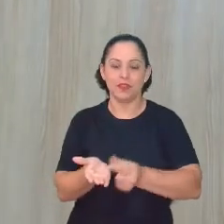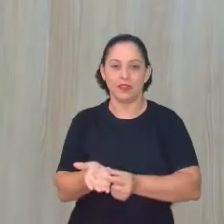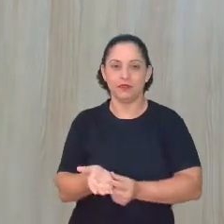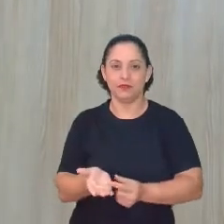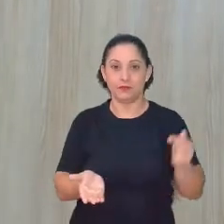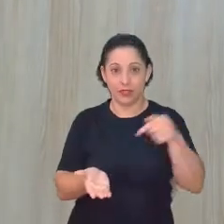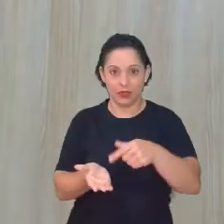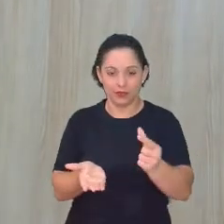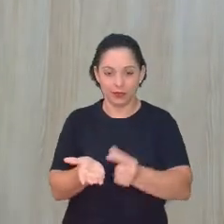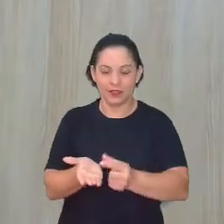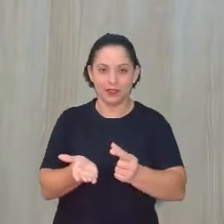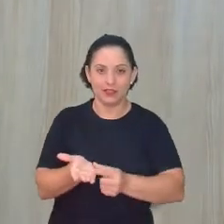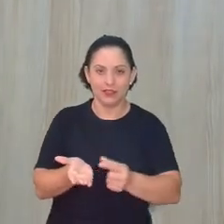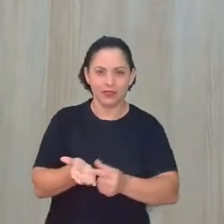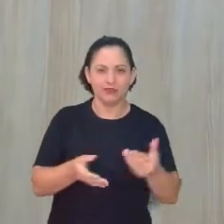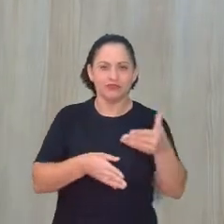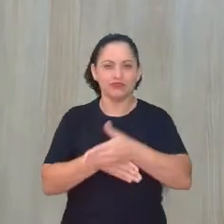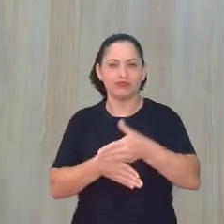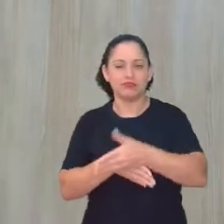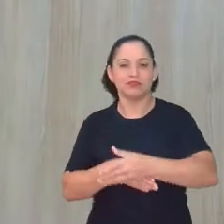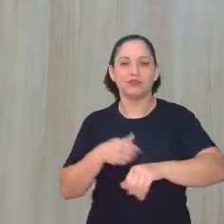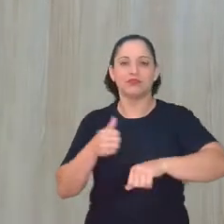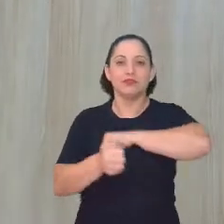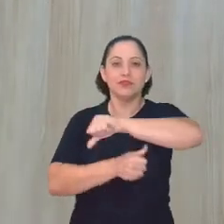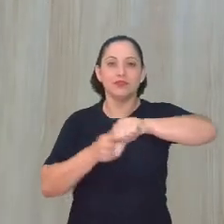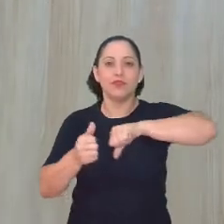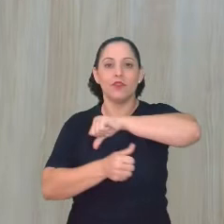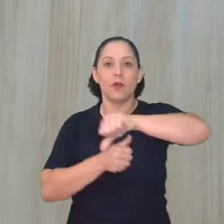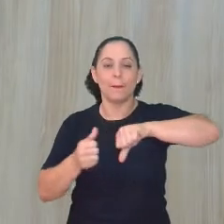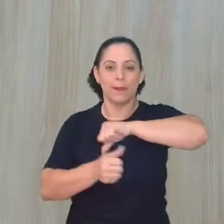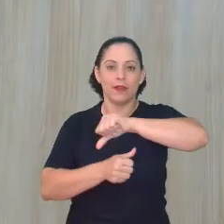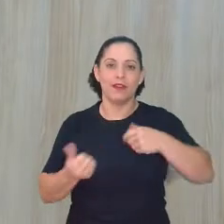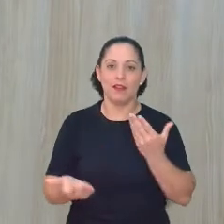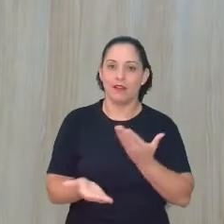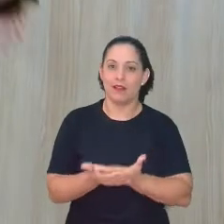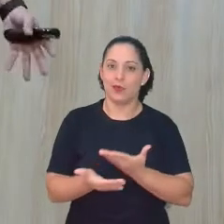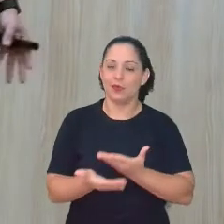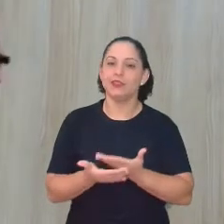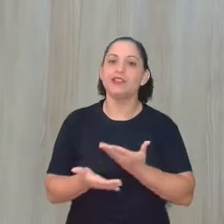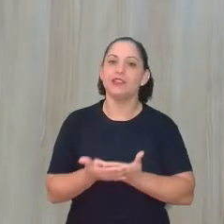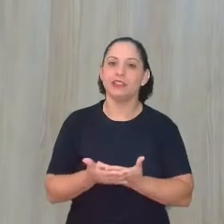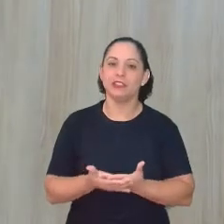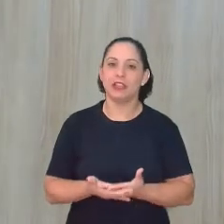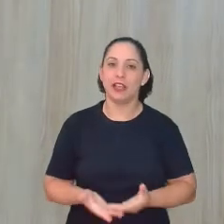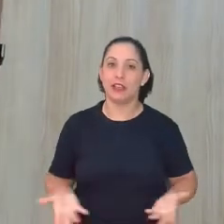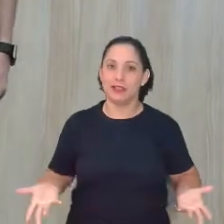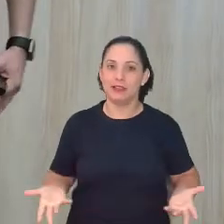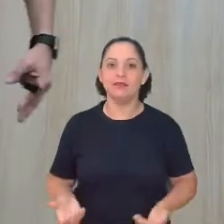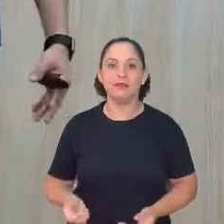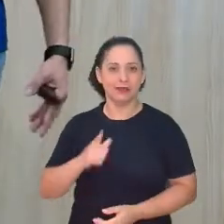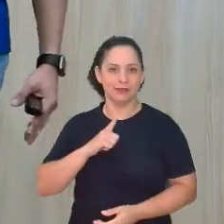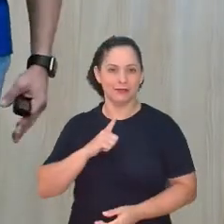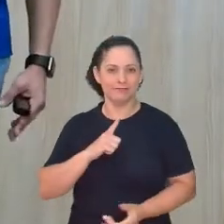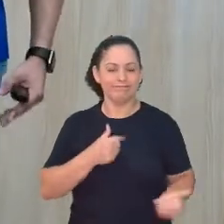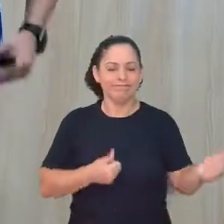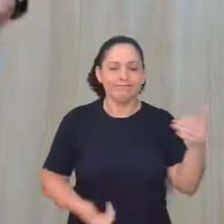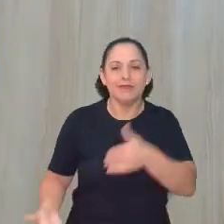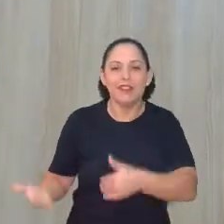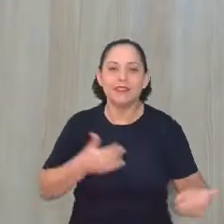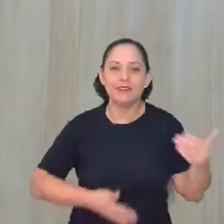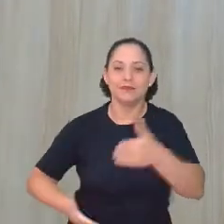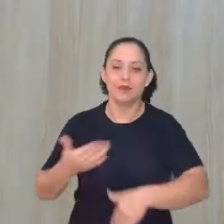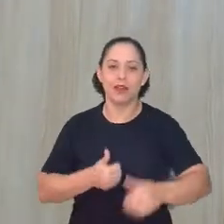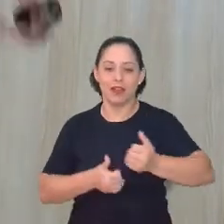do aplicativo que você transforma essa videoaula aqui em uma aula ao vivo, tá bom? Onde você pode